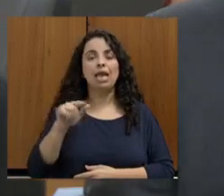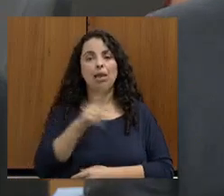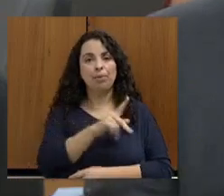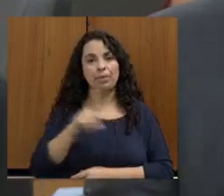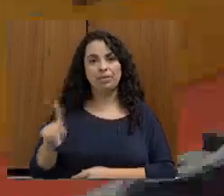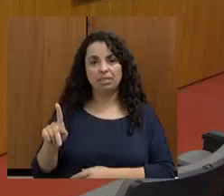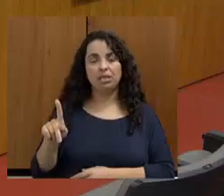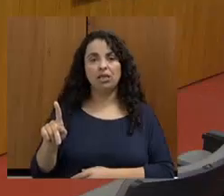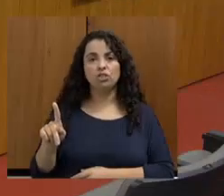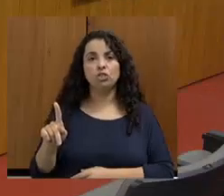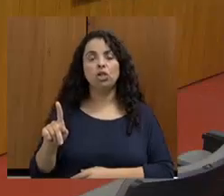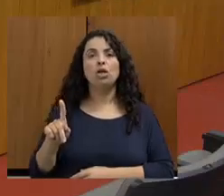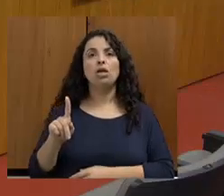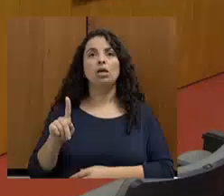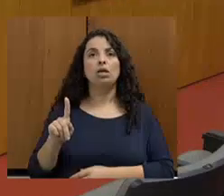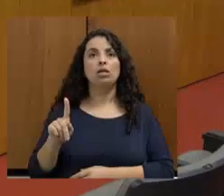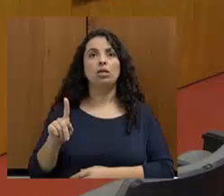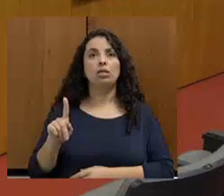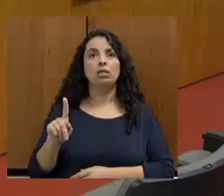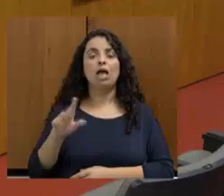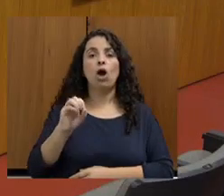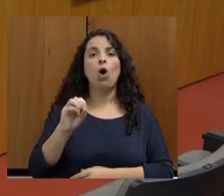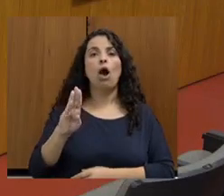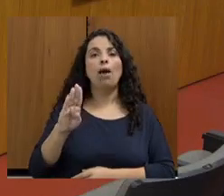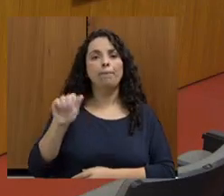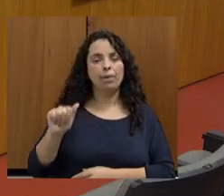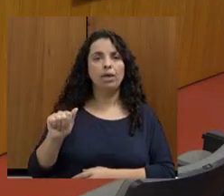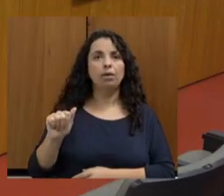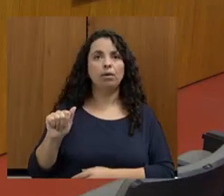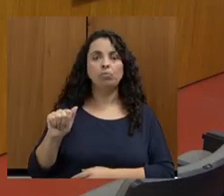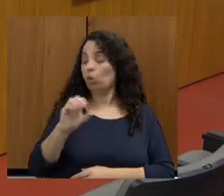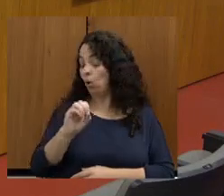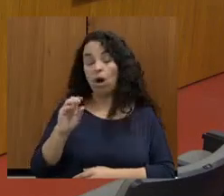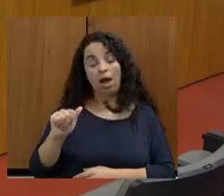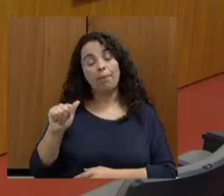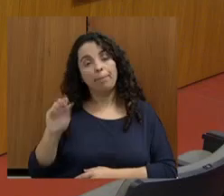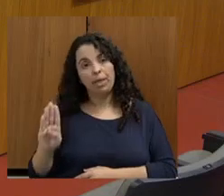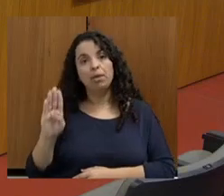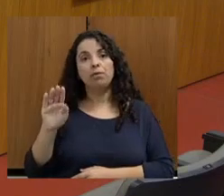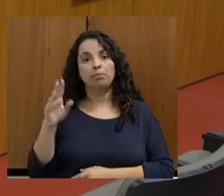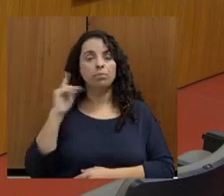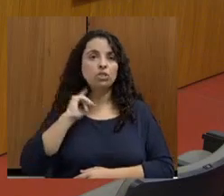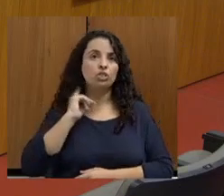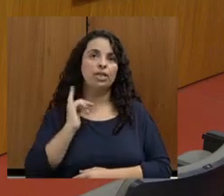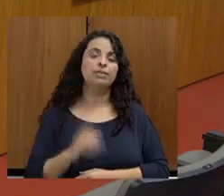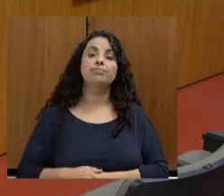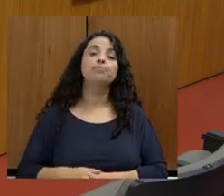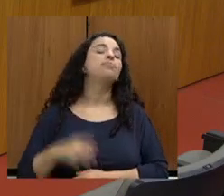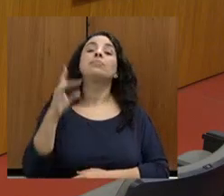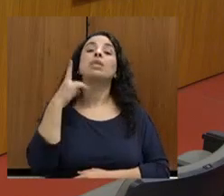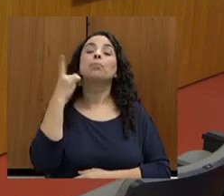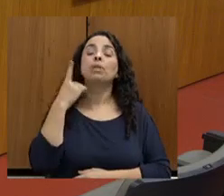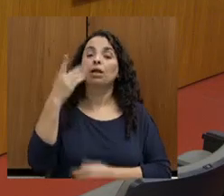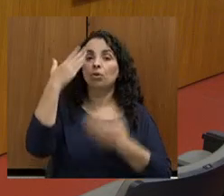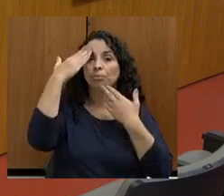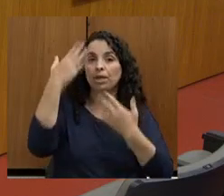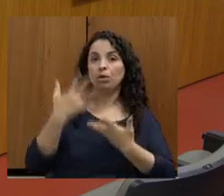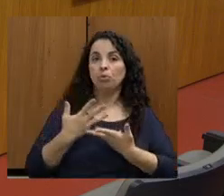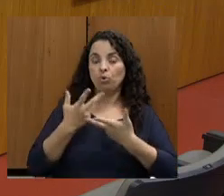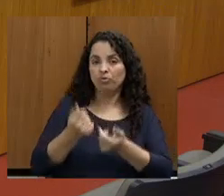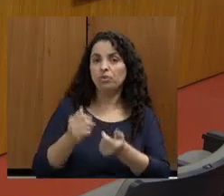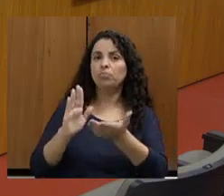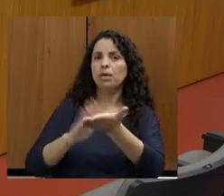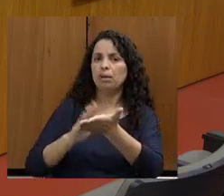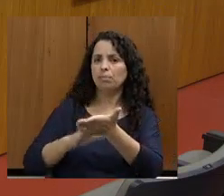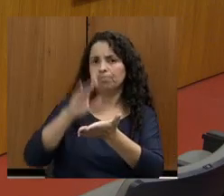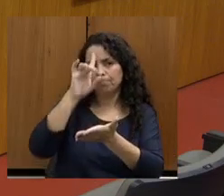Gerais. Boa tarde a todos e todas. Deputado, muito obrigada pelo convite, parabéns pela iniciativa dessa audiência, que